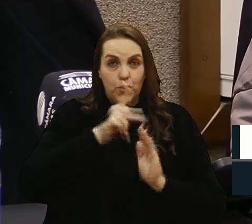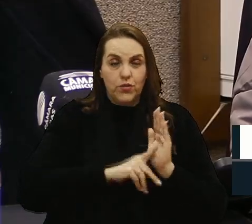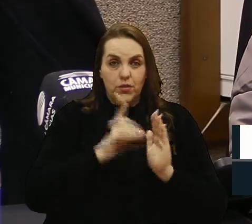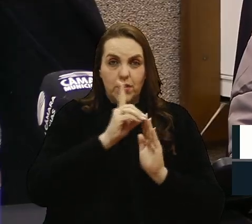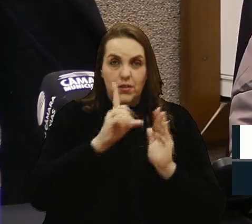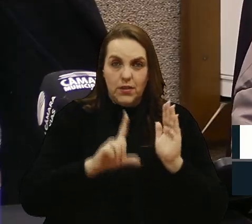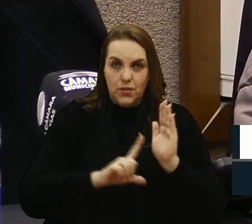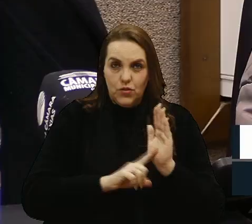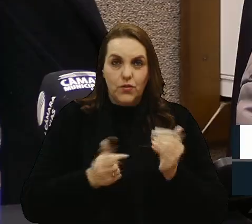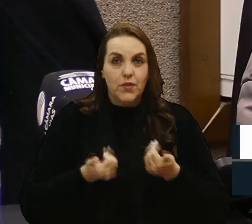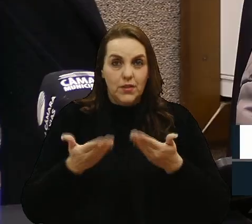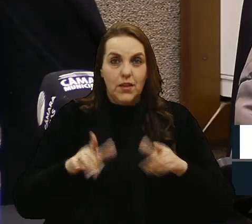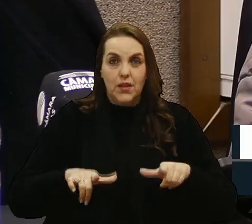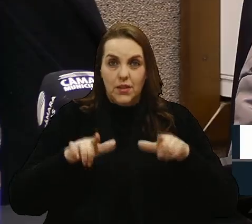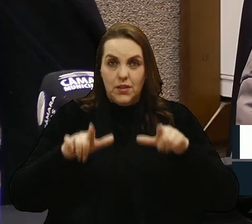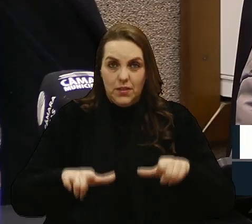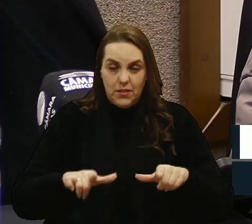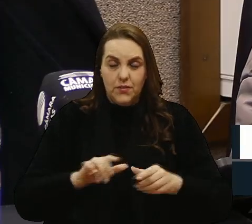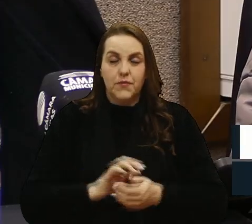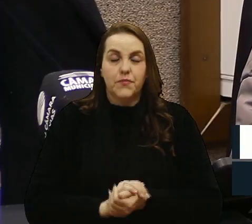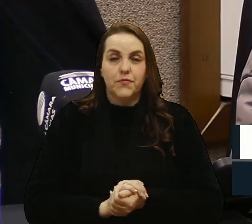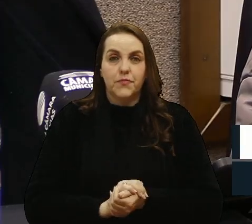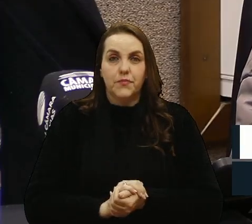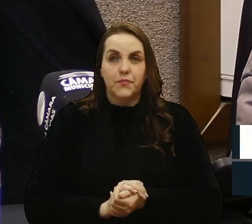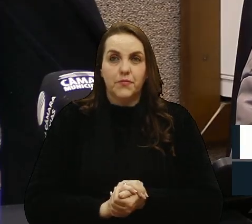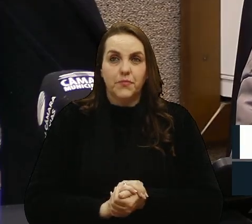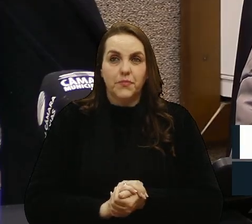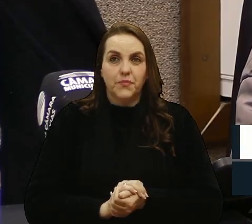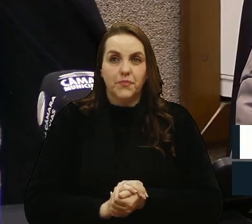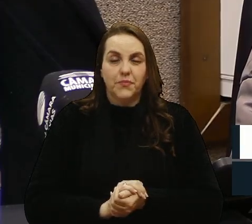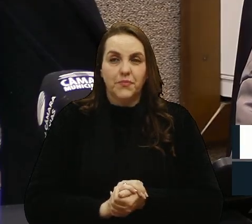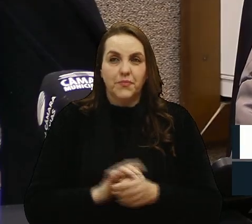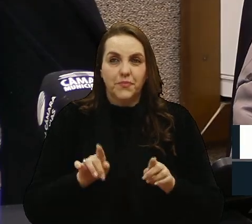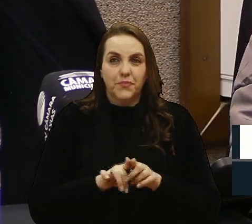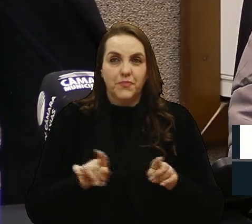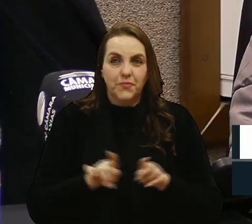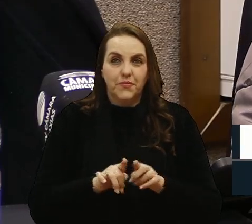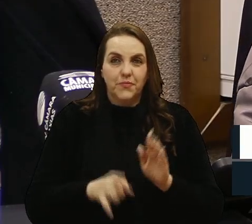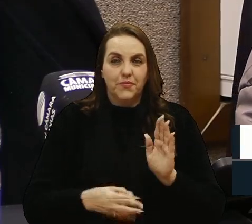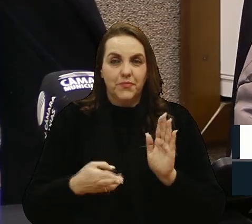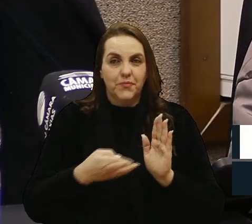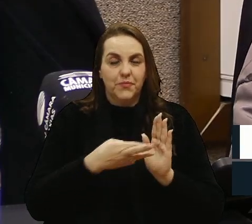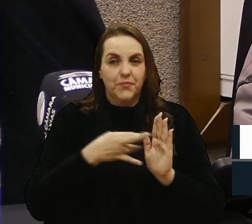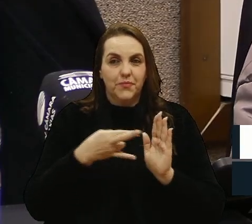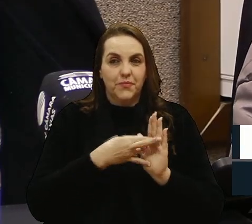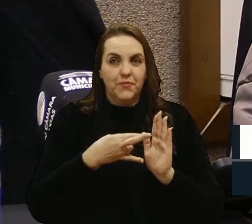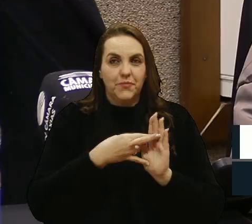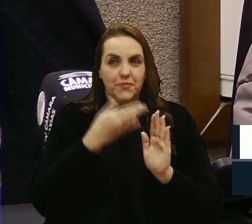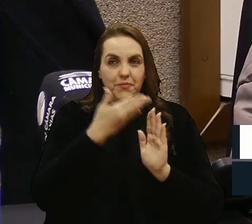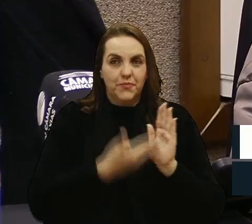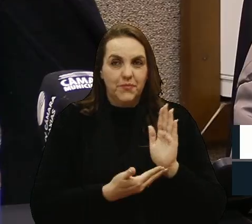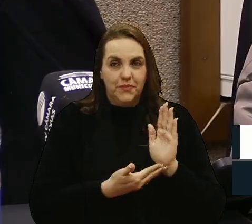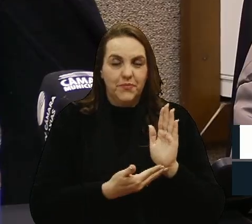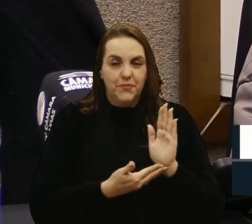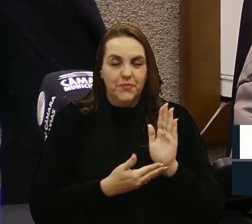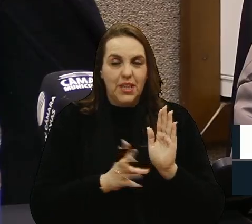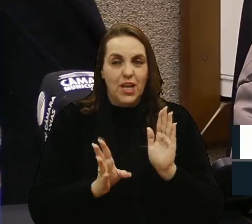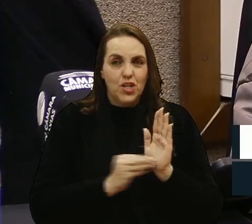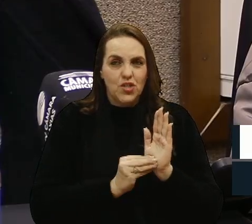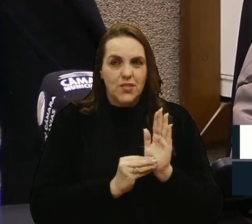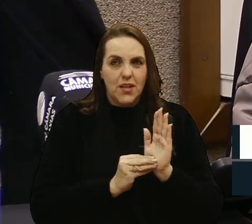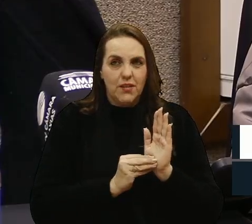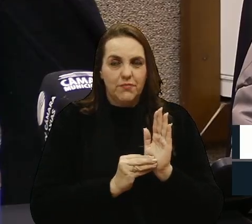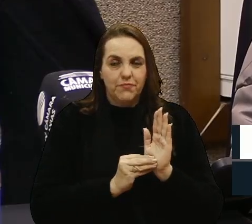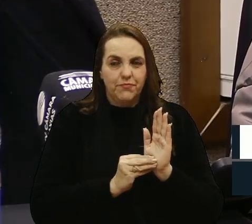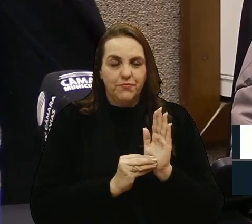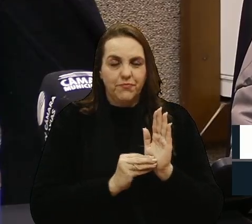legislativo que concede o título honorífico estão também dispostos no regimento interno. Cumpre registrar que o diploma